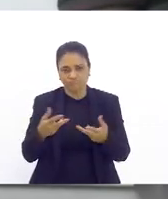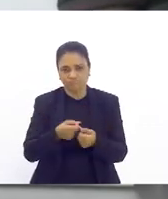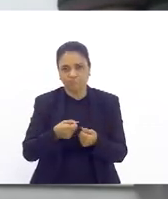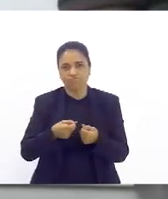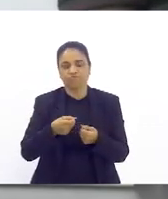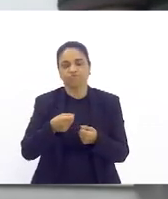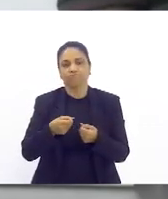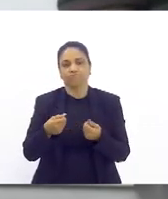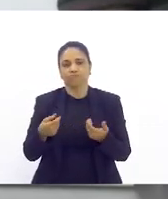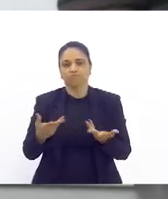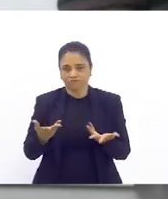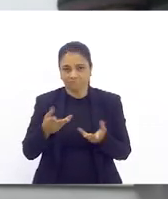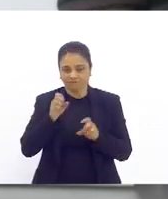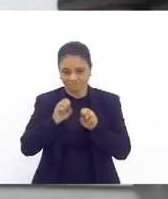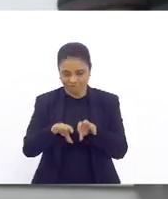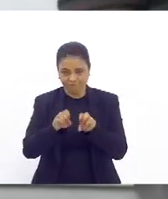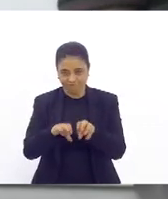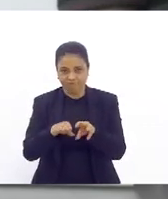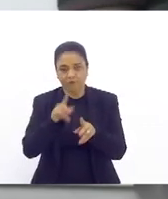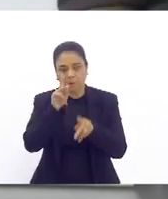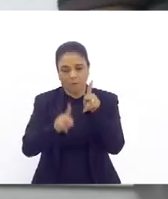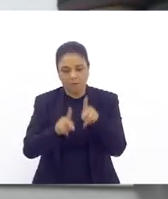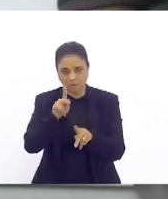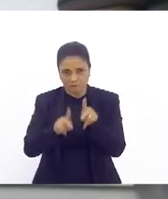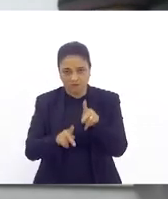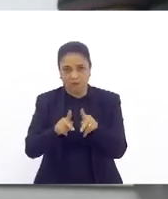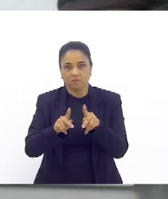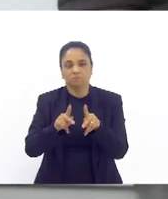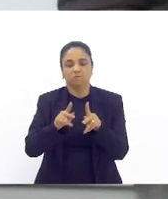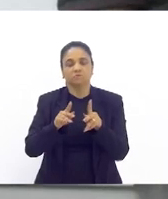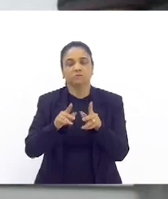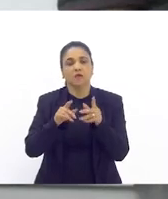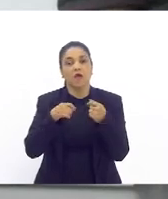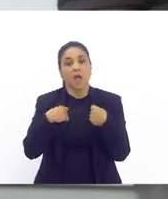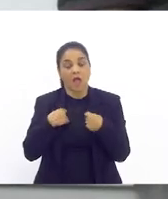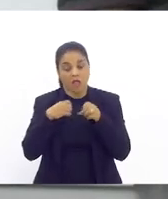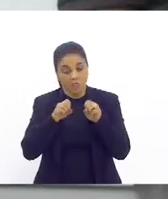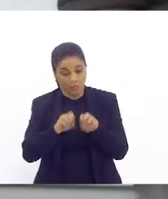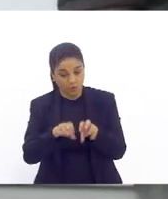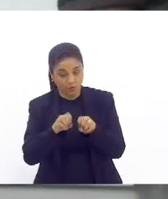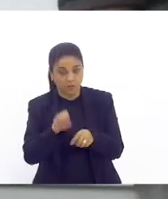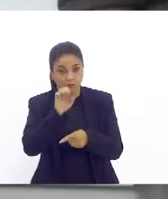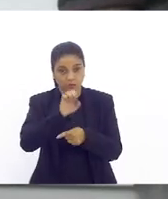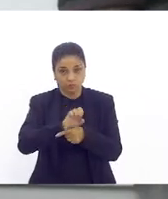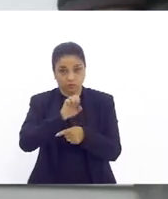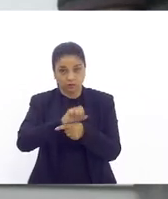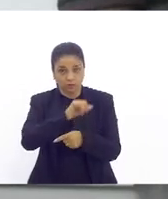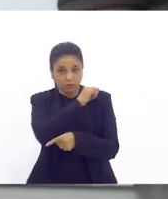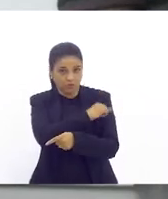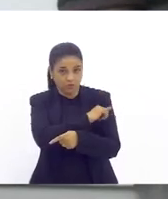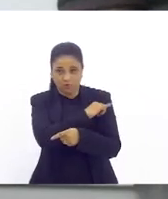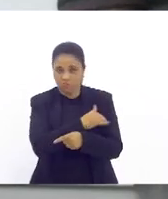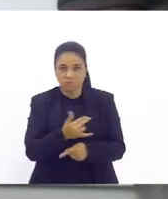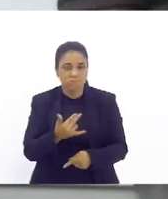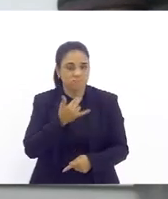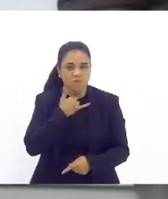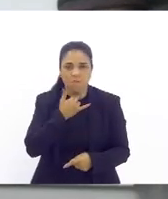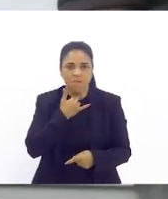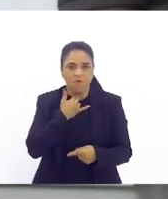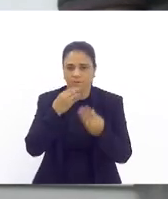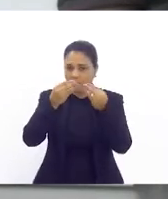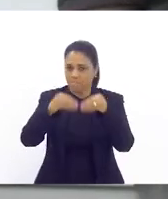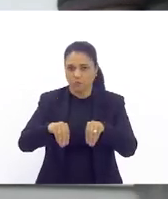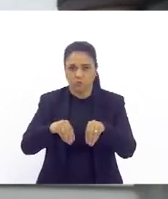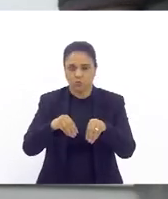a população então eu finalizo dizendo que a educação do estado ela não pode ficar mais para trás do que já ficou no âmbito nacional